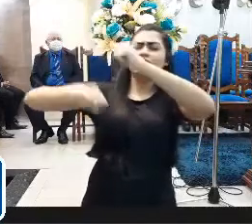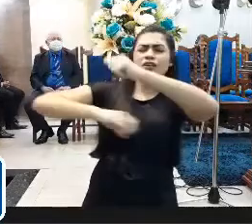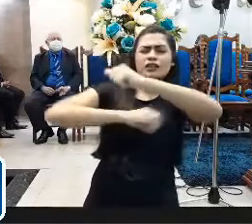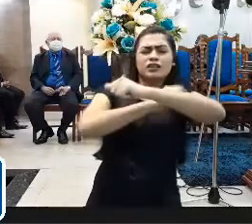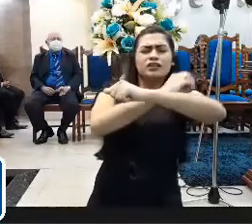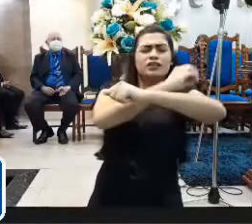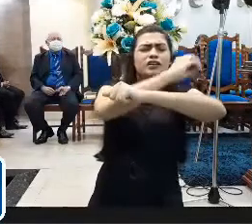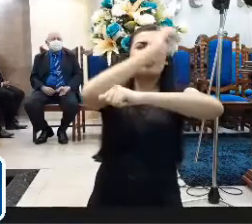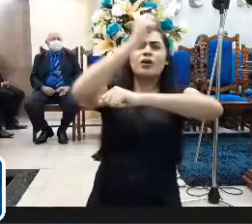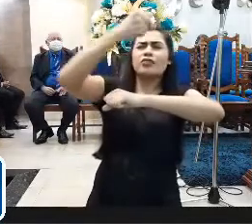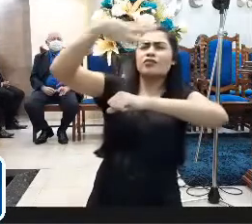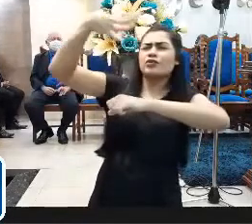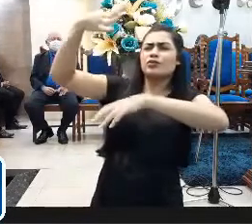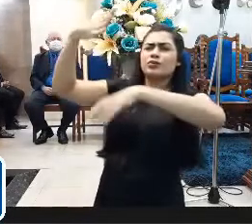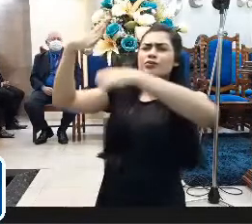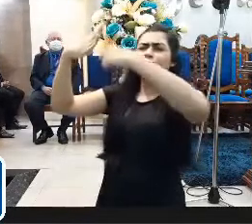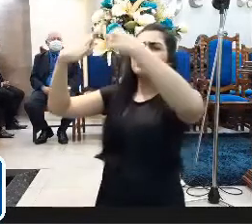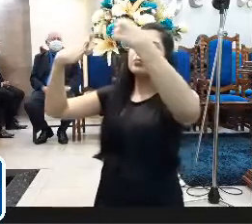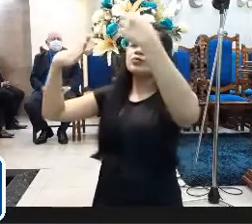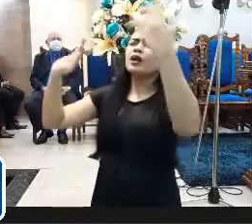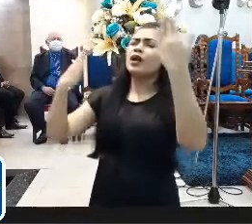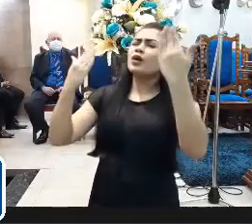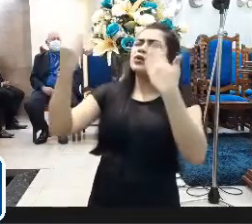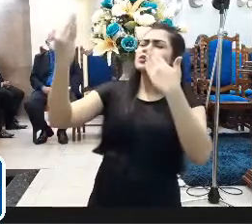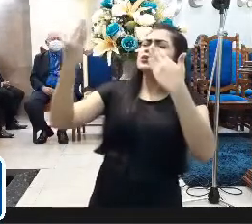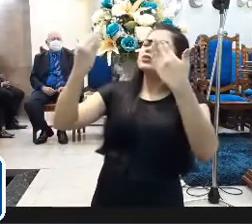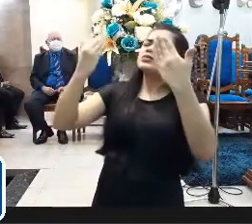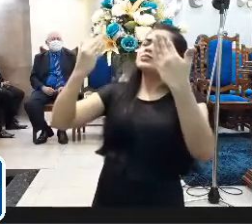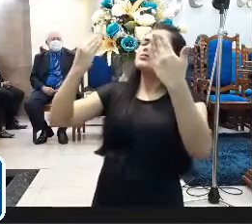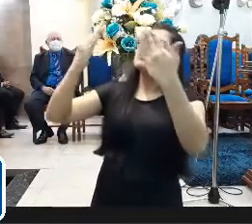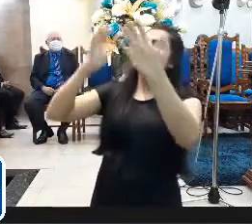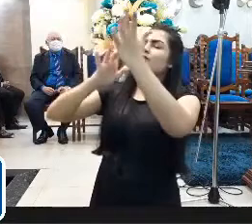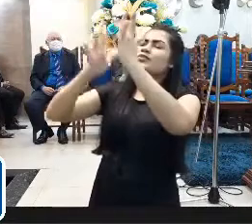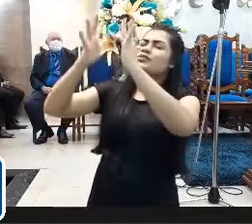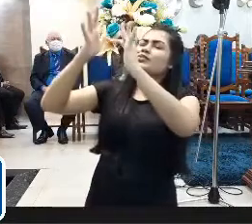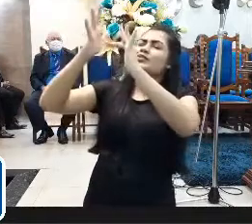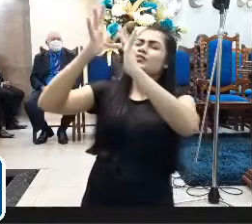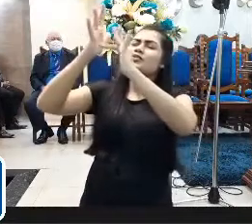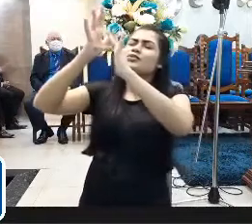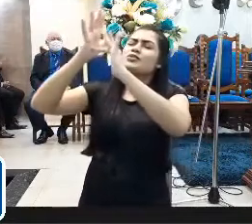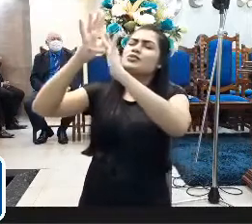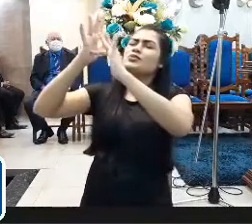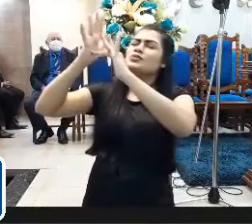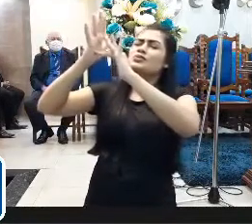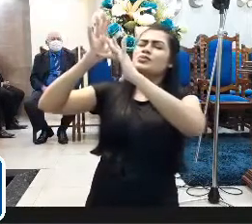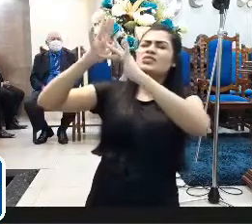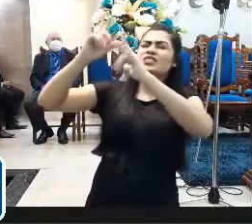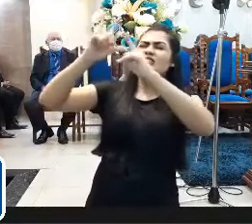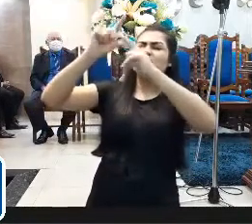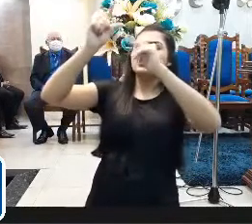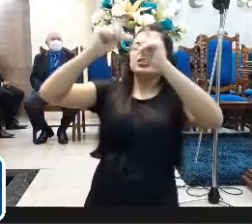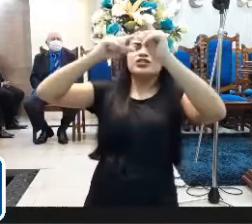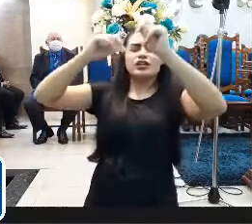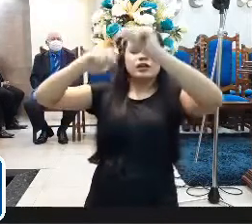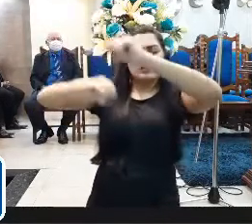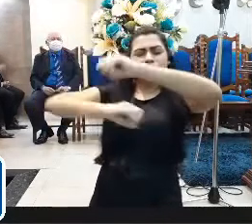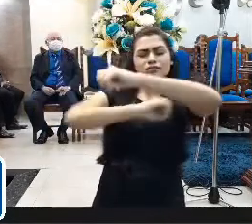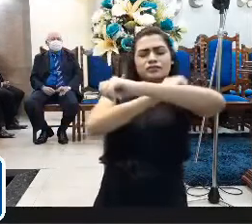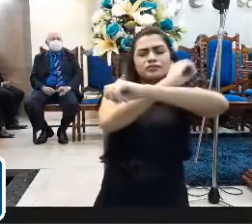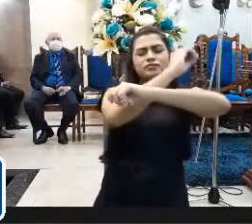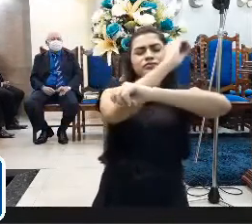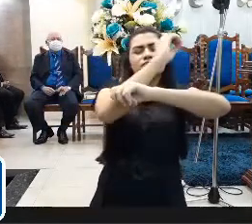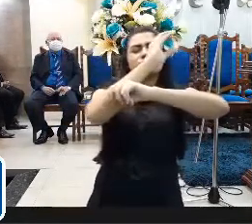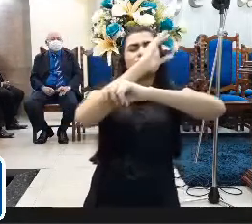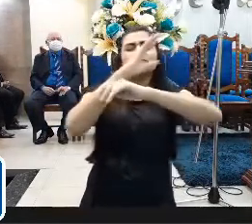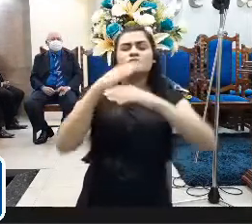Por isso ele é chamado de estrela da manhã, estrela da manhã, aleluia. Quando a noite